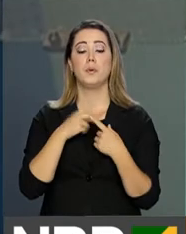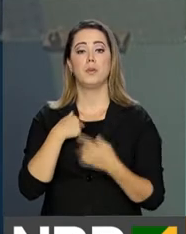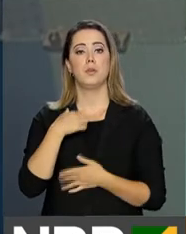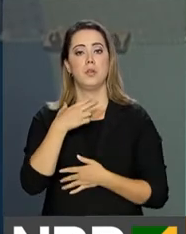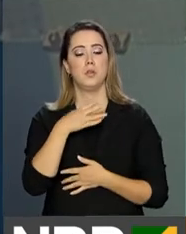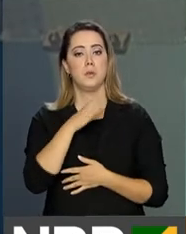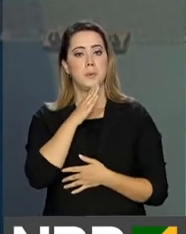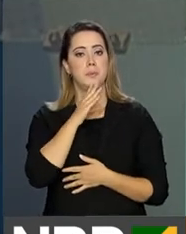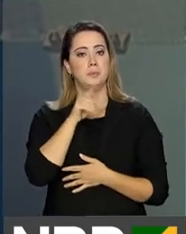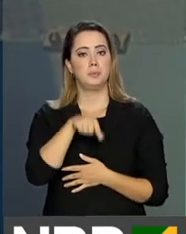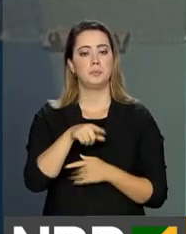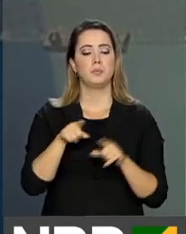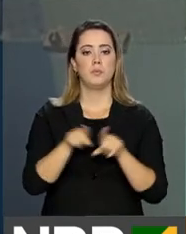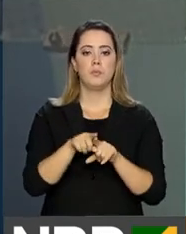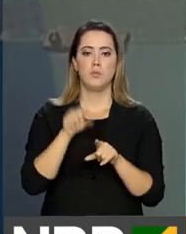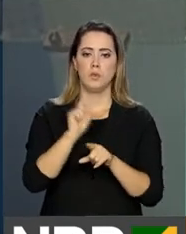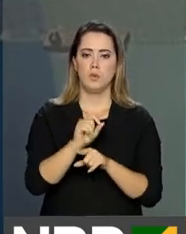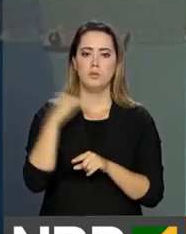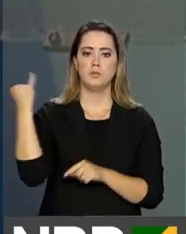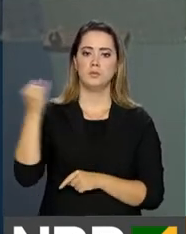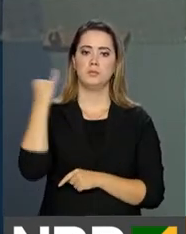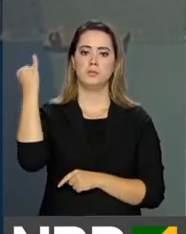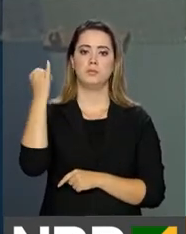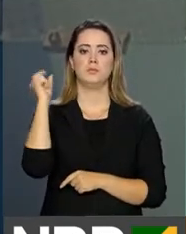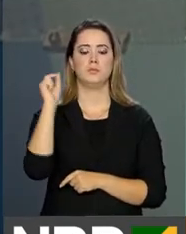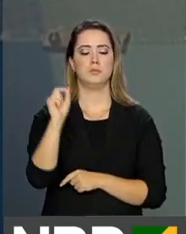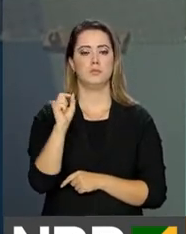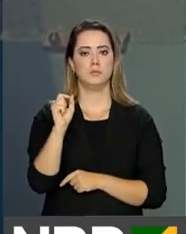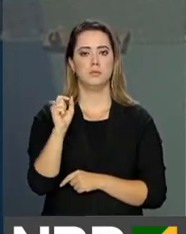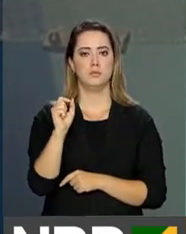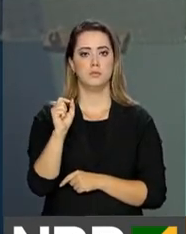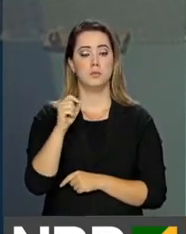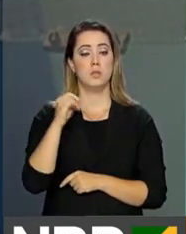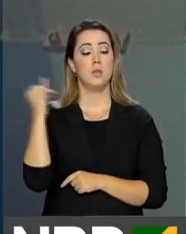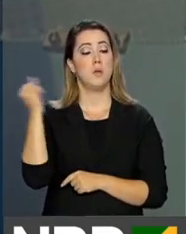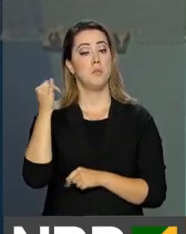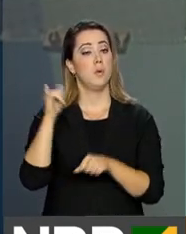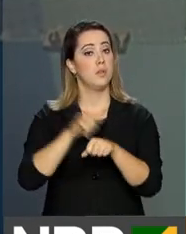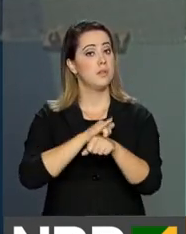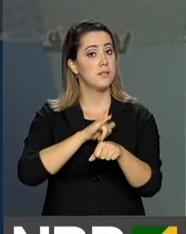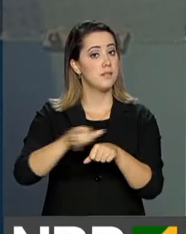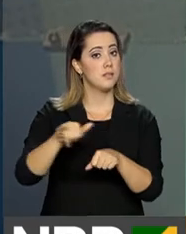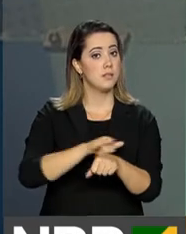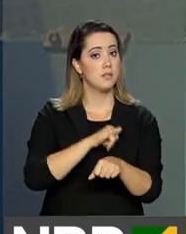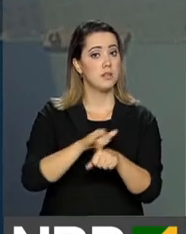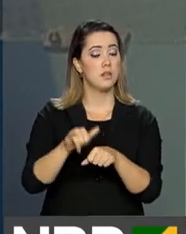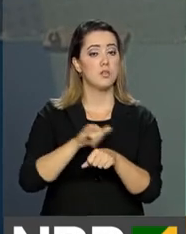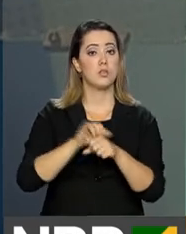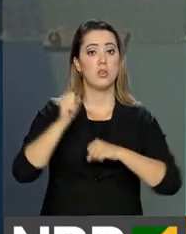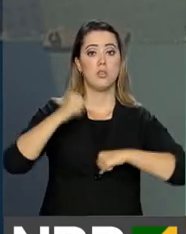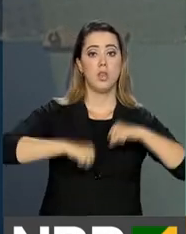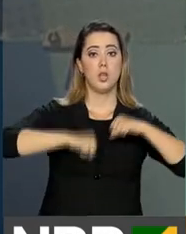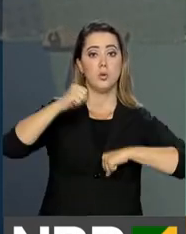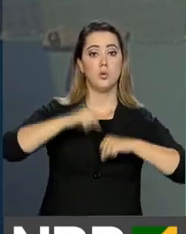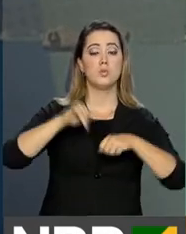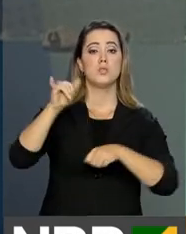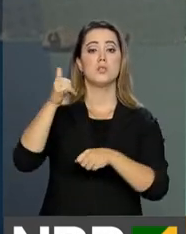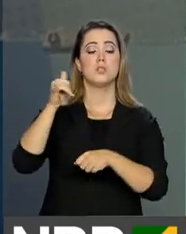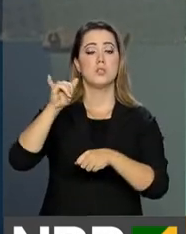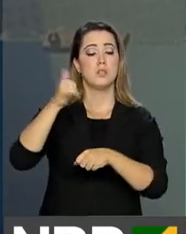conheço e reconheço a importância estratégica da siderurgia para o